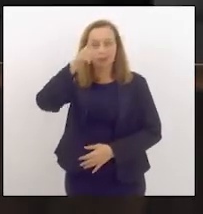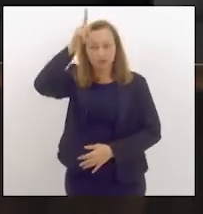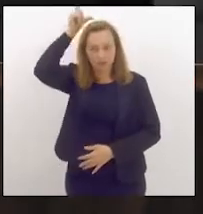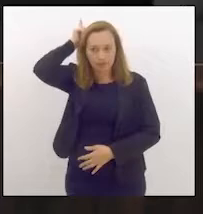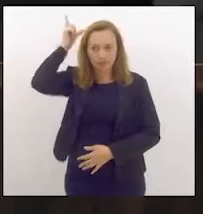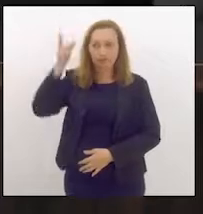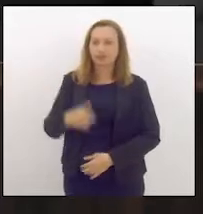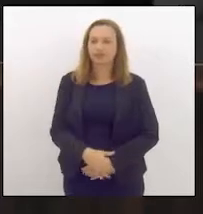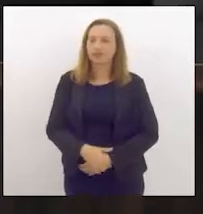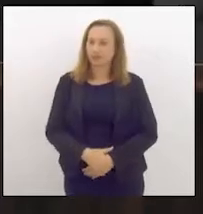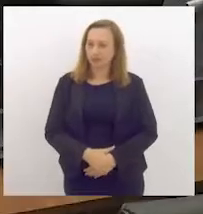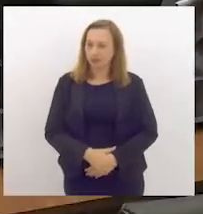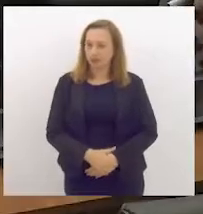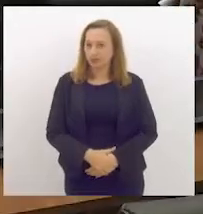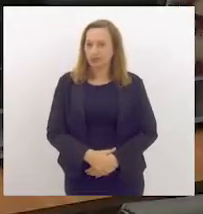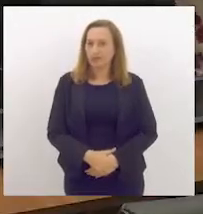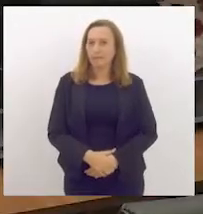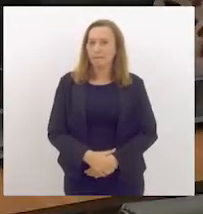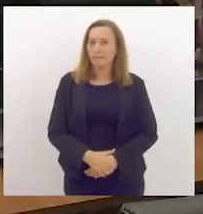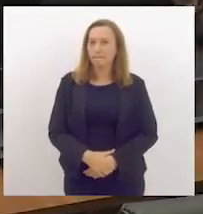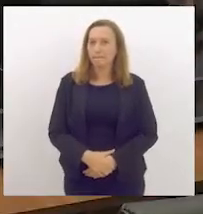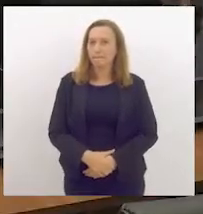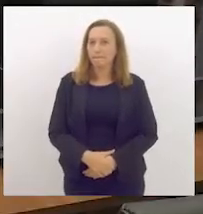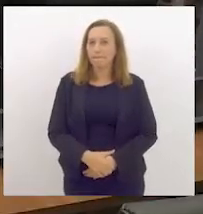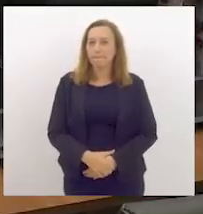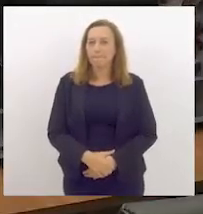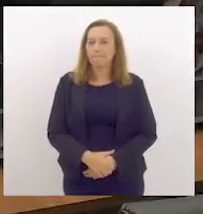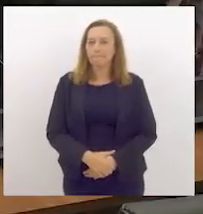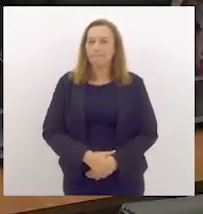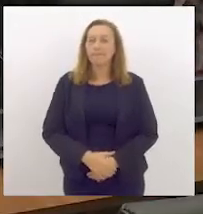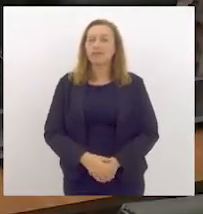Luiz Paulo Bom dia